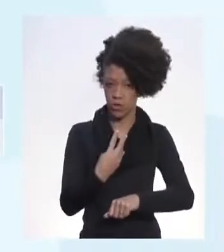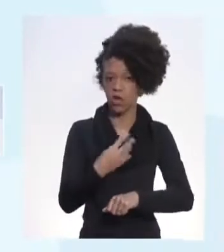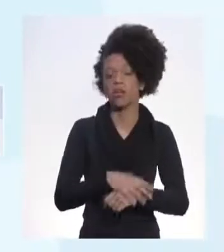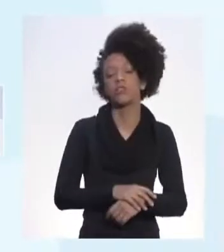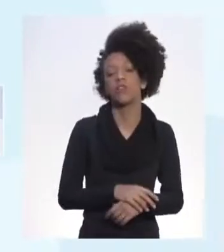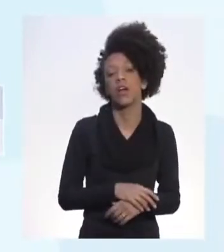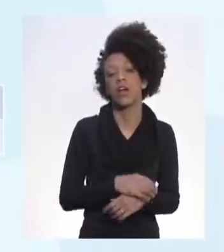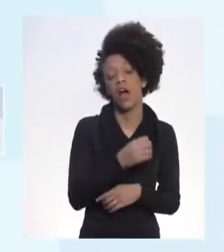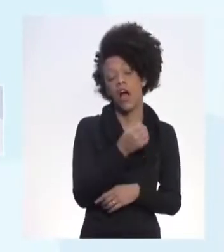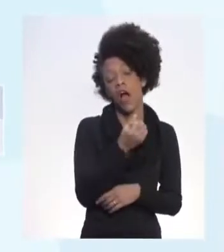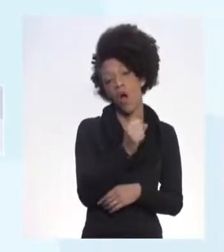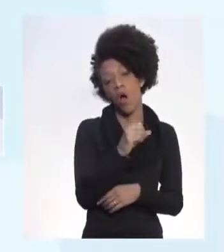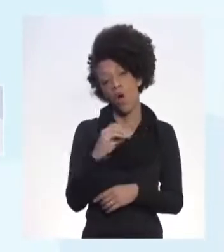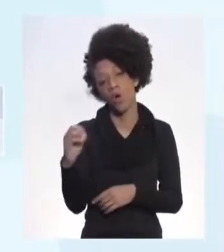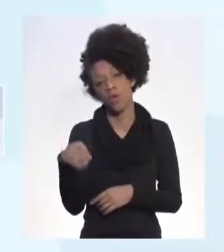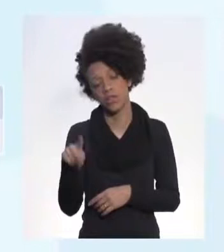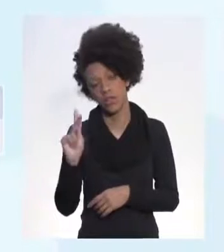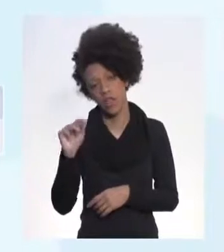horas, e